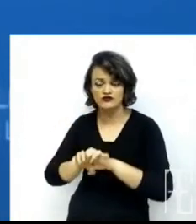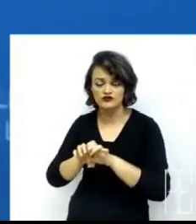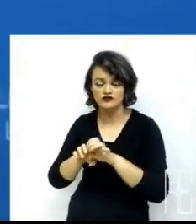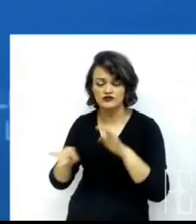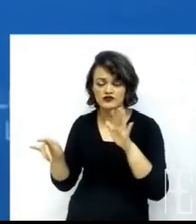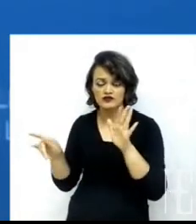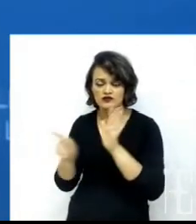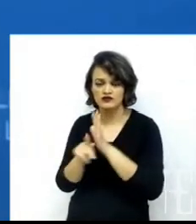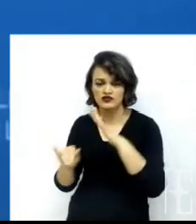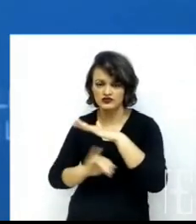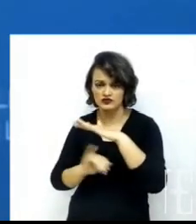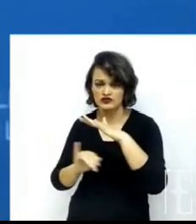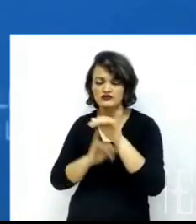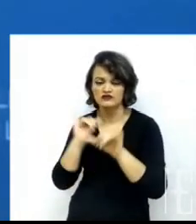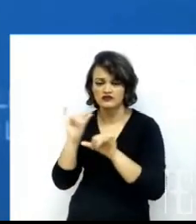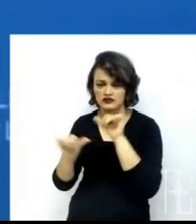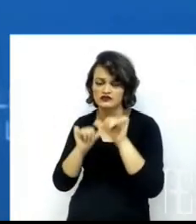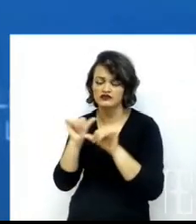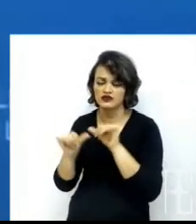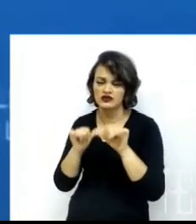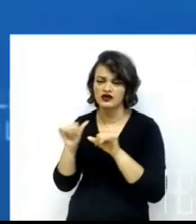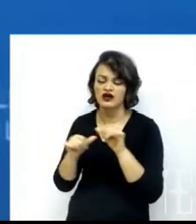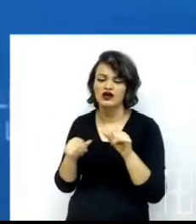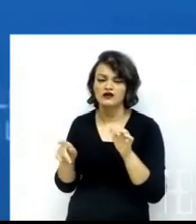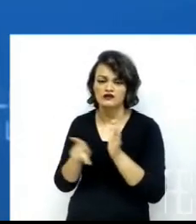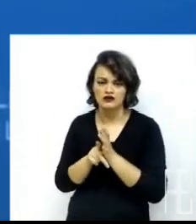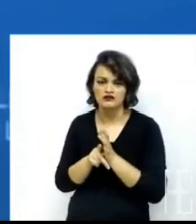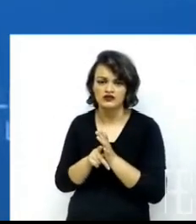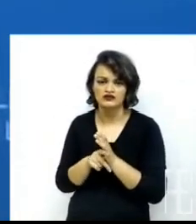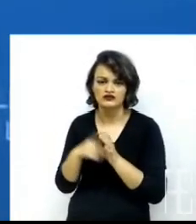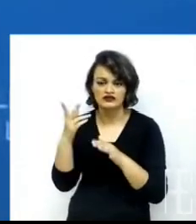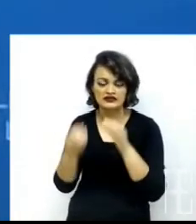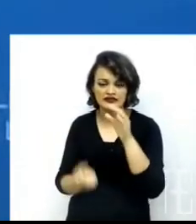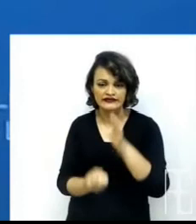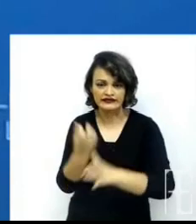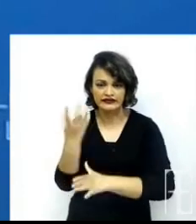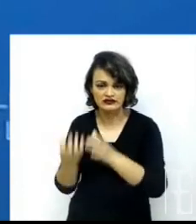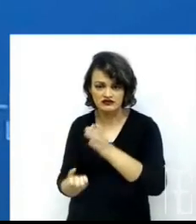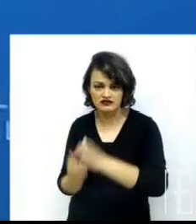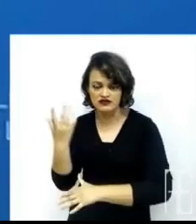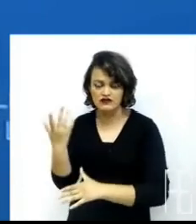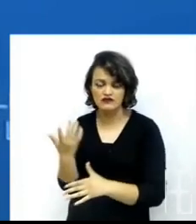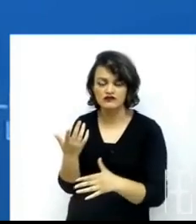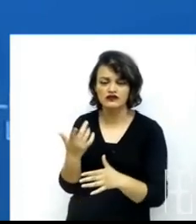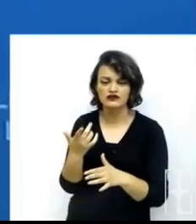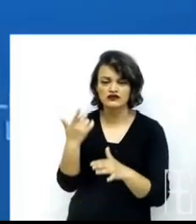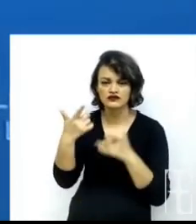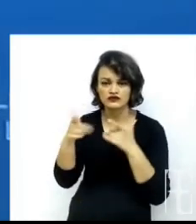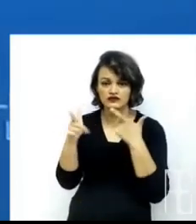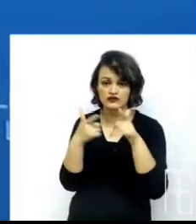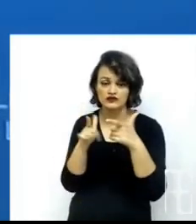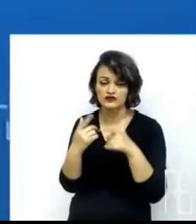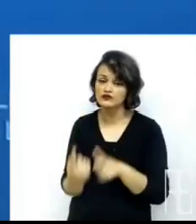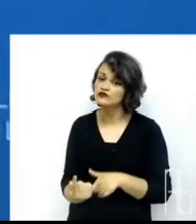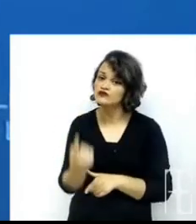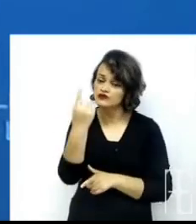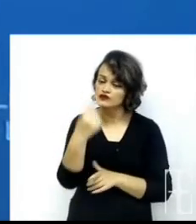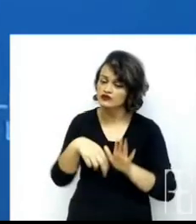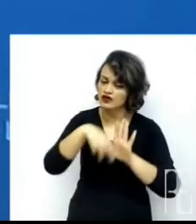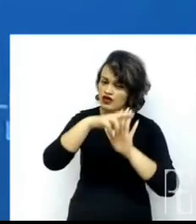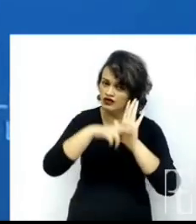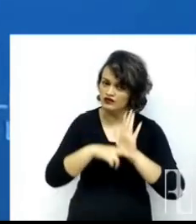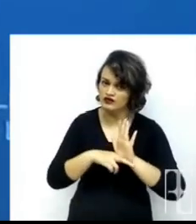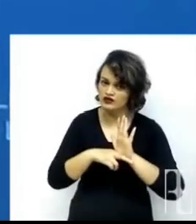e regulatória do setor através da criação de um único